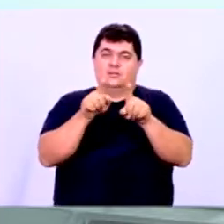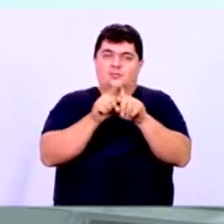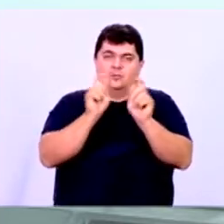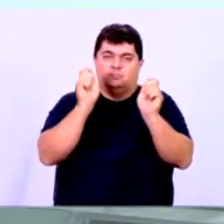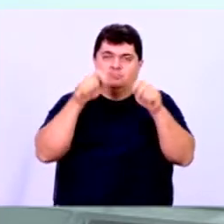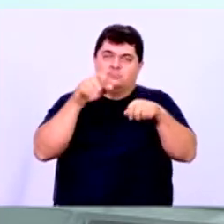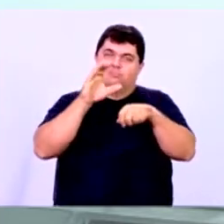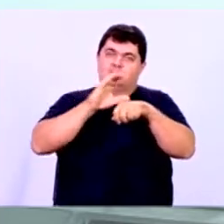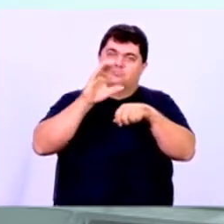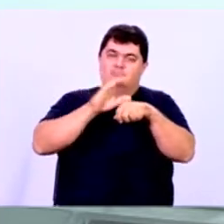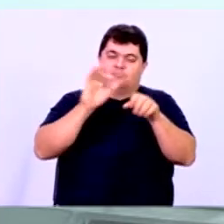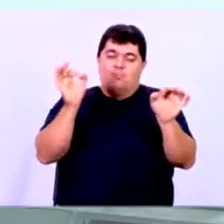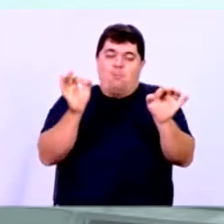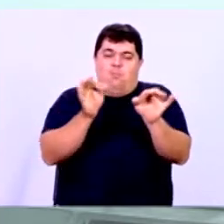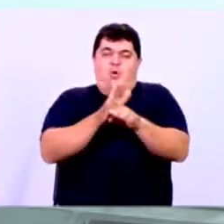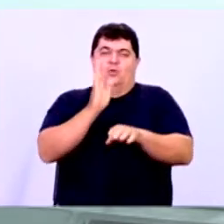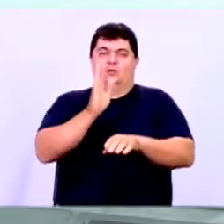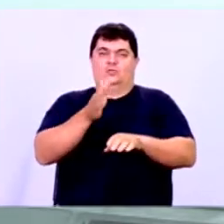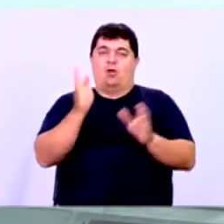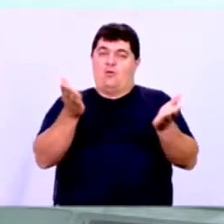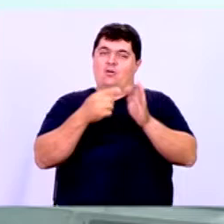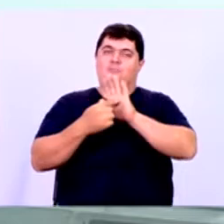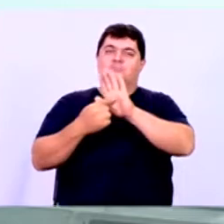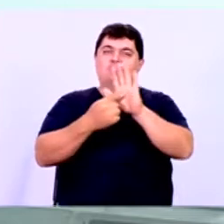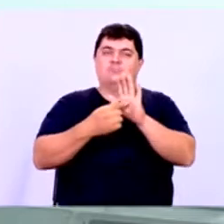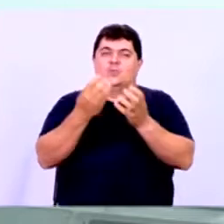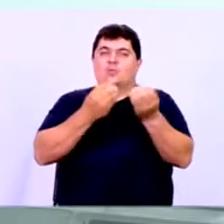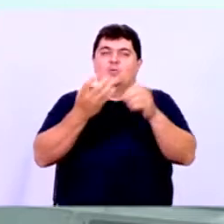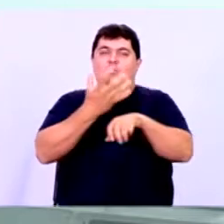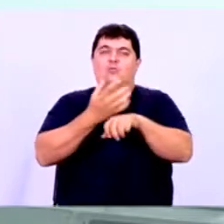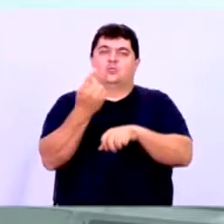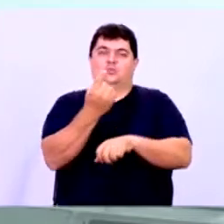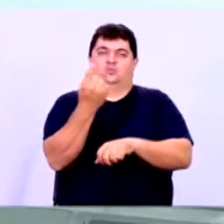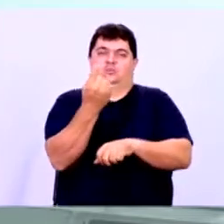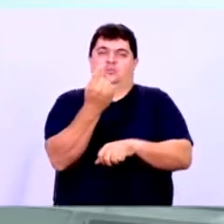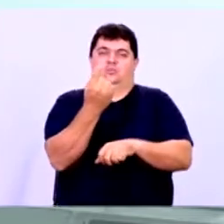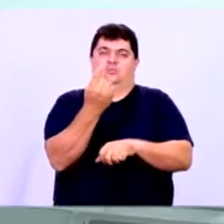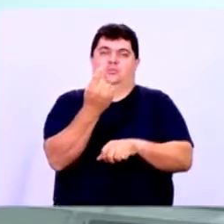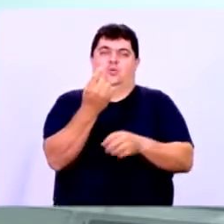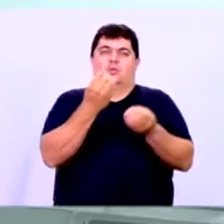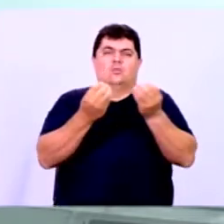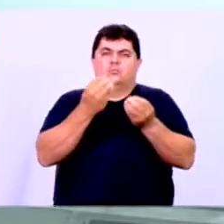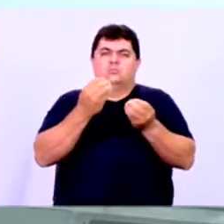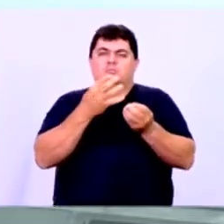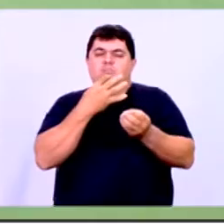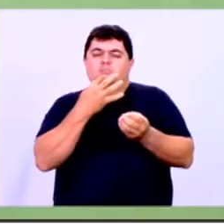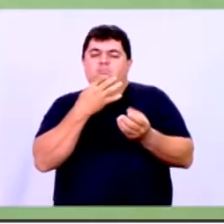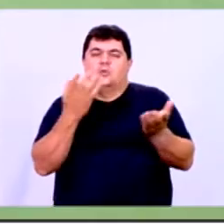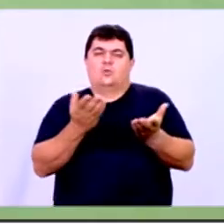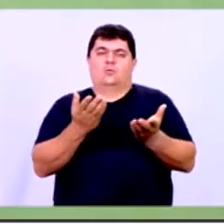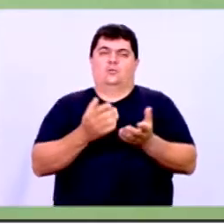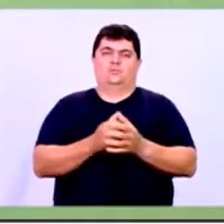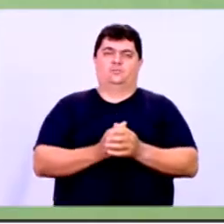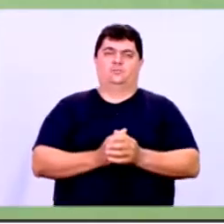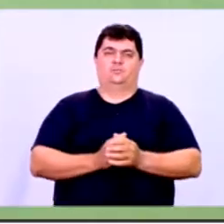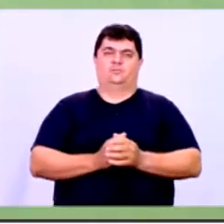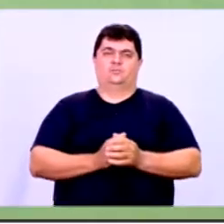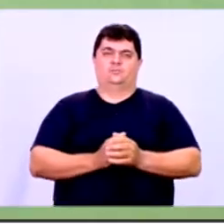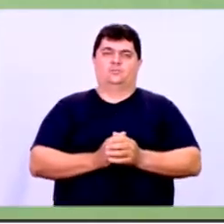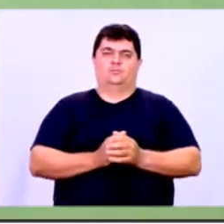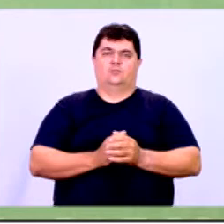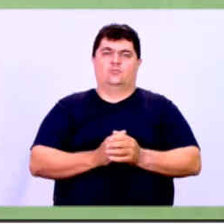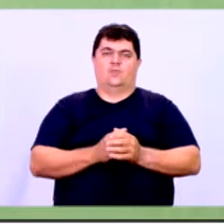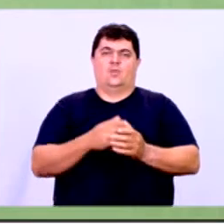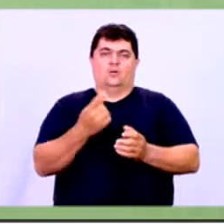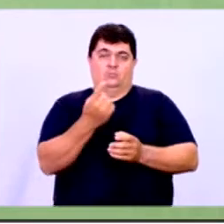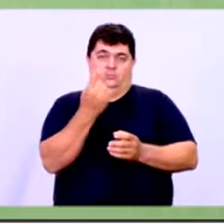o curso. Nós queremos te apresentar então a unidade 1. O que vamos ver na unidade 1? Na unidade